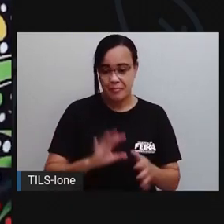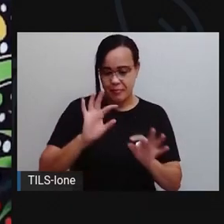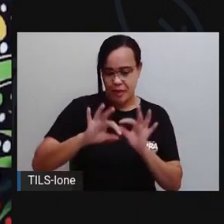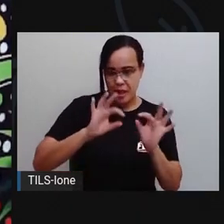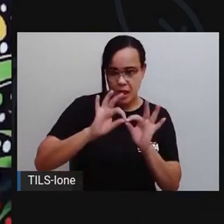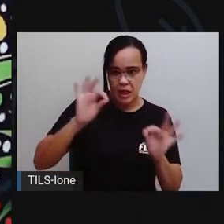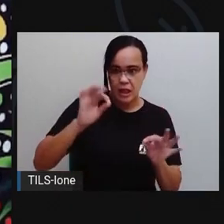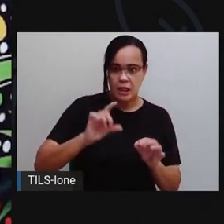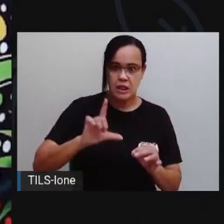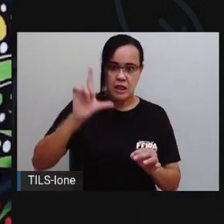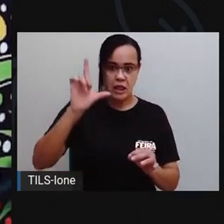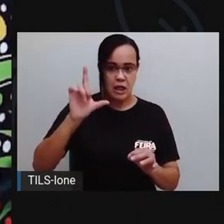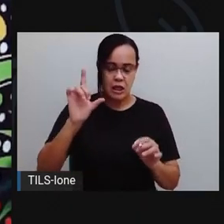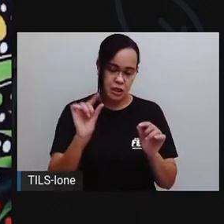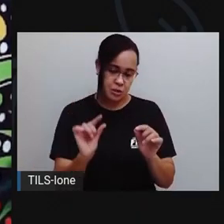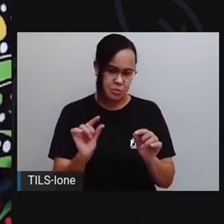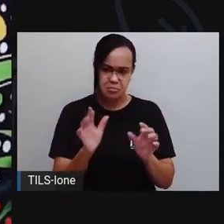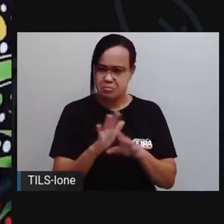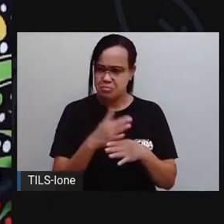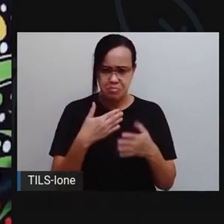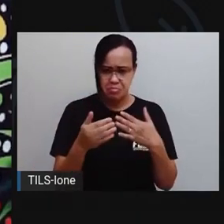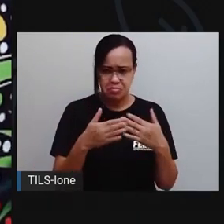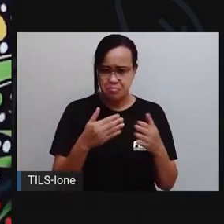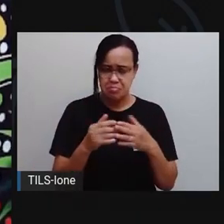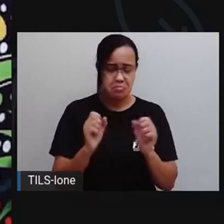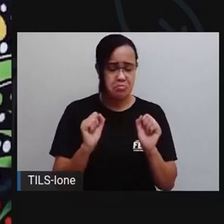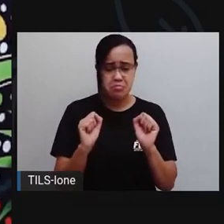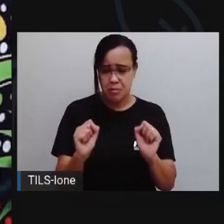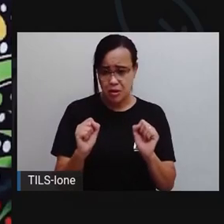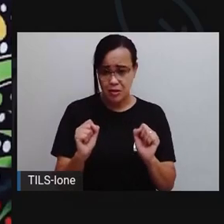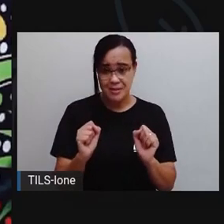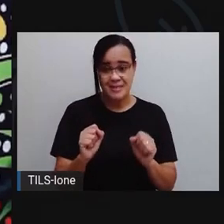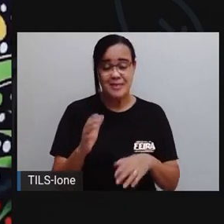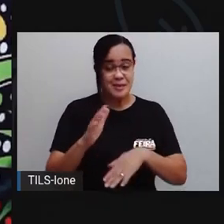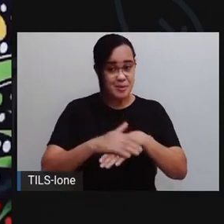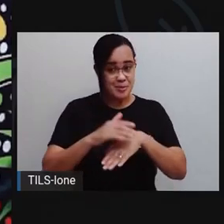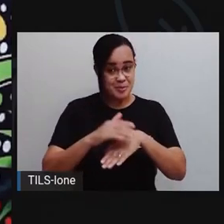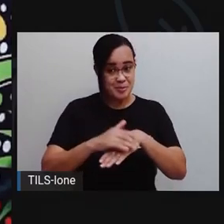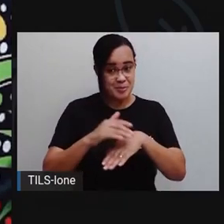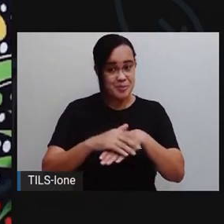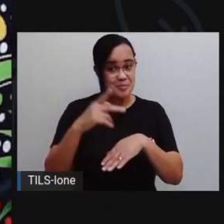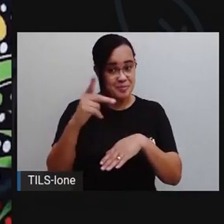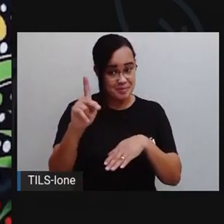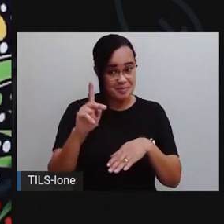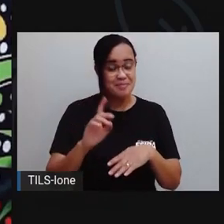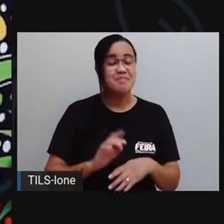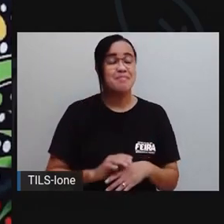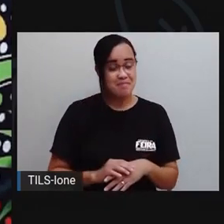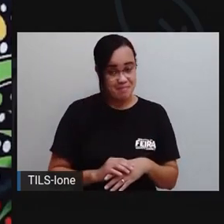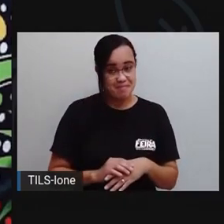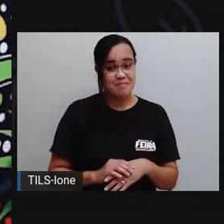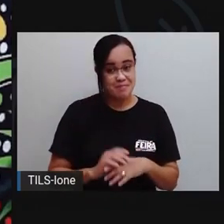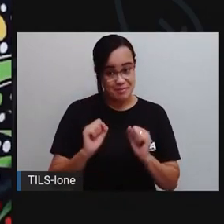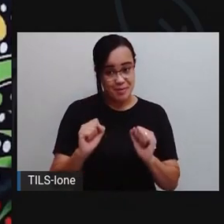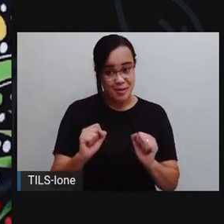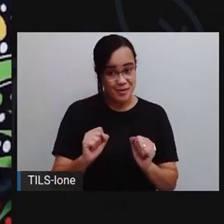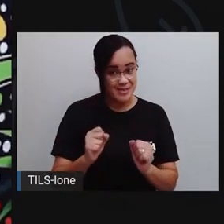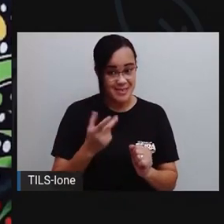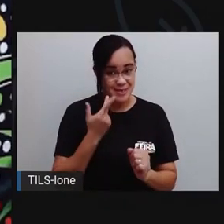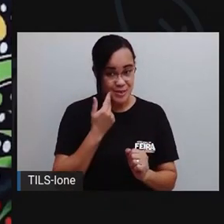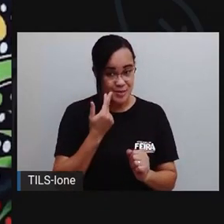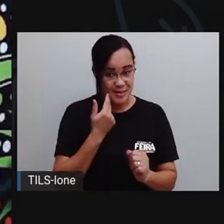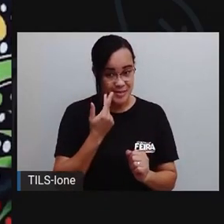laço mais curto, não tem problema, não. É a sua arte, né? Se você quer que fique assim, tudo bem.